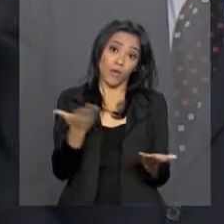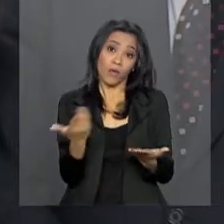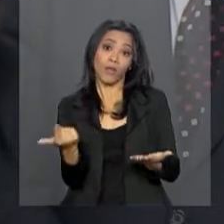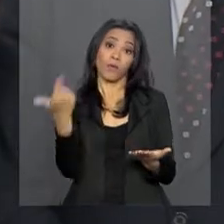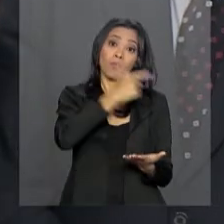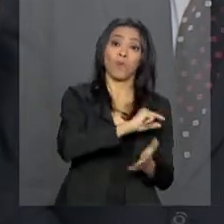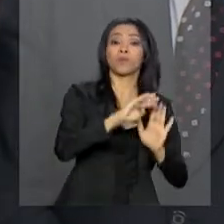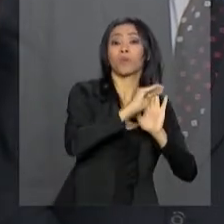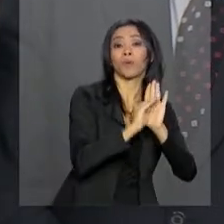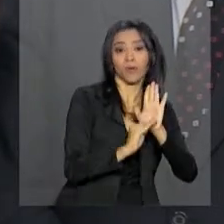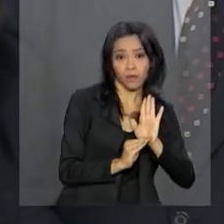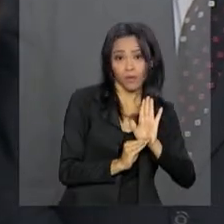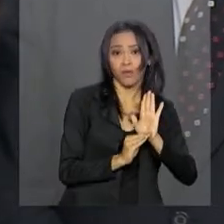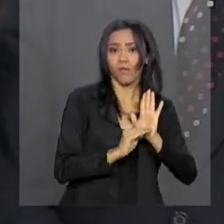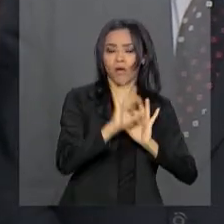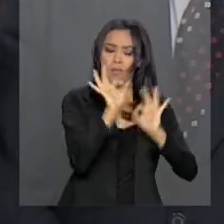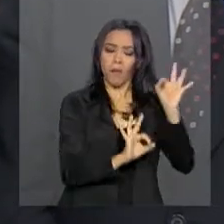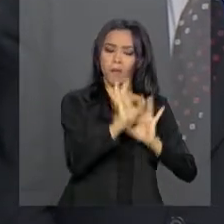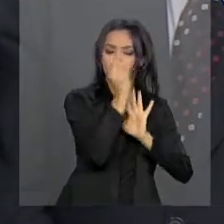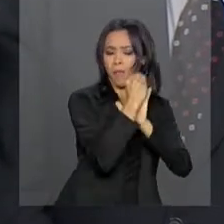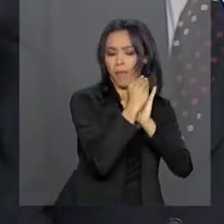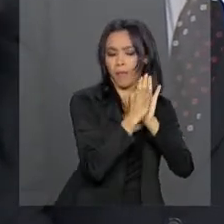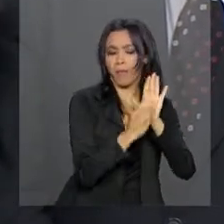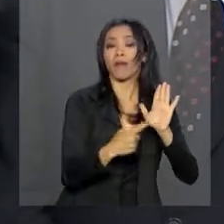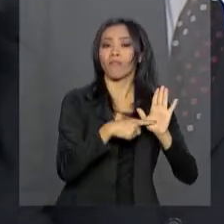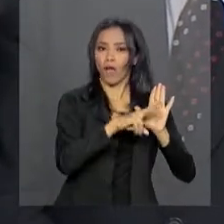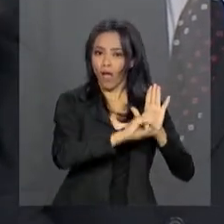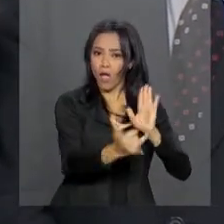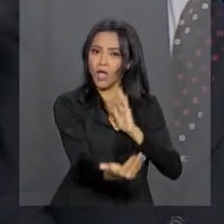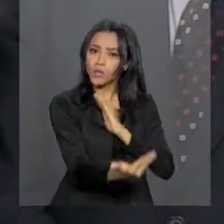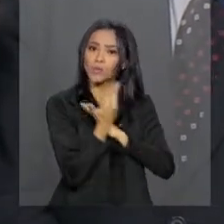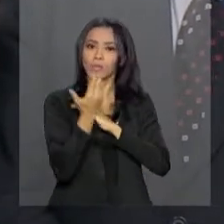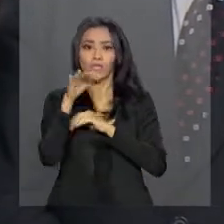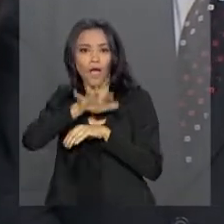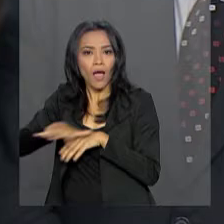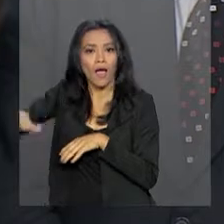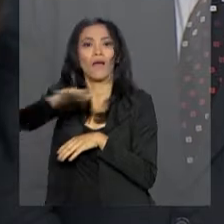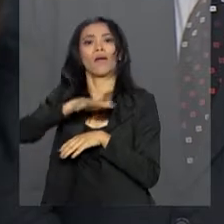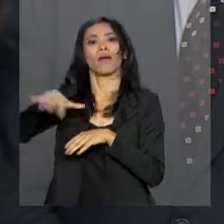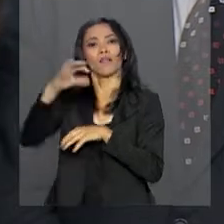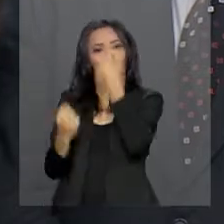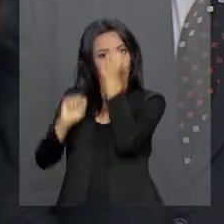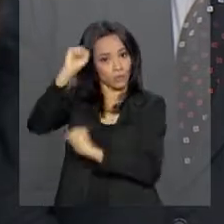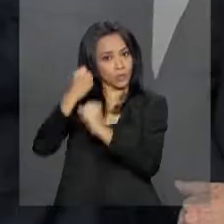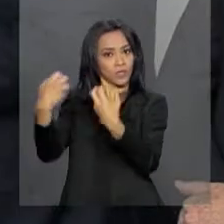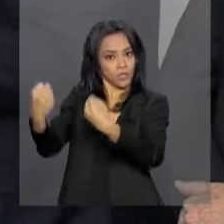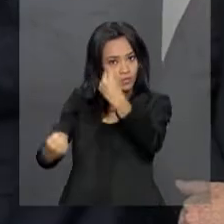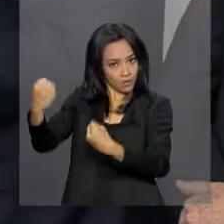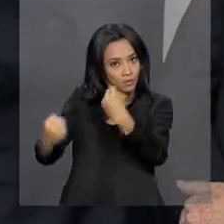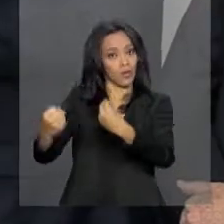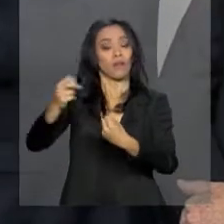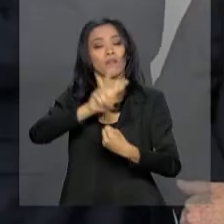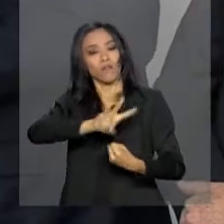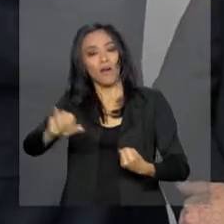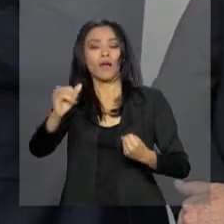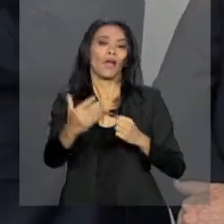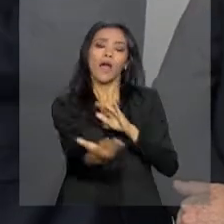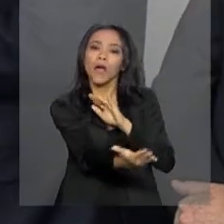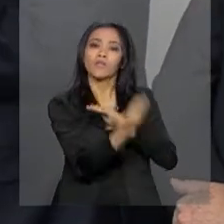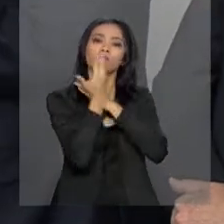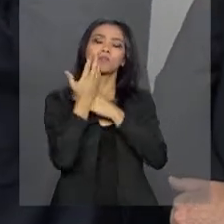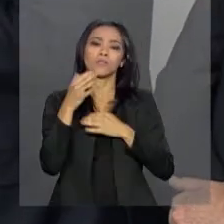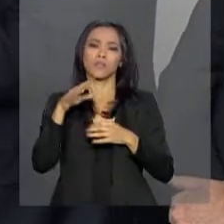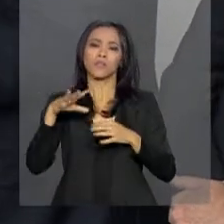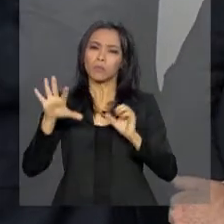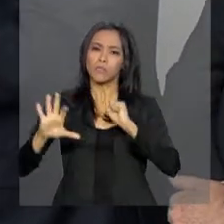esse programa que vai trazer para a gente muito mais previsibilidade, melhorar nossa competitividade e também segurança jurídica, nós entendemos